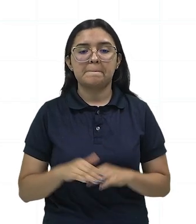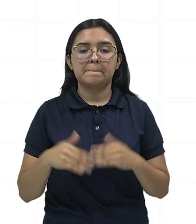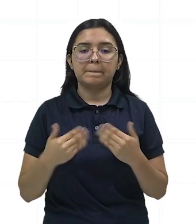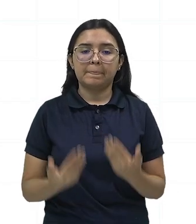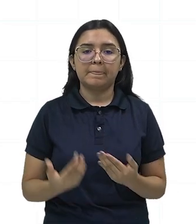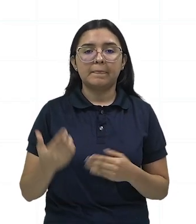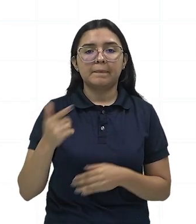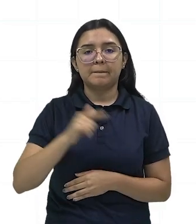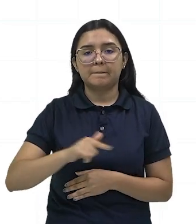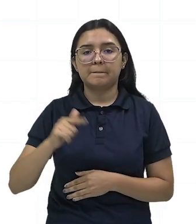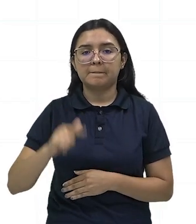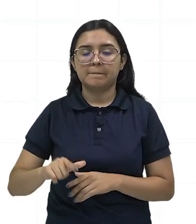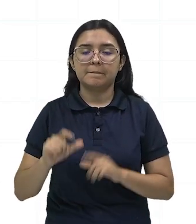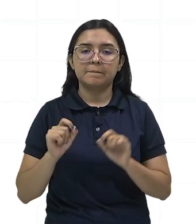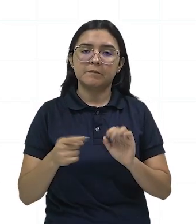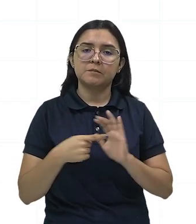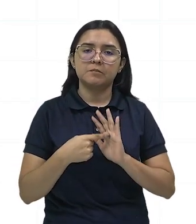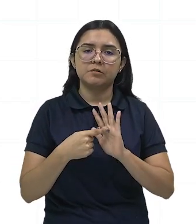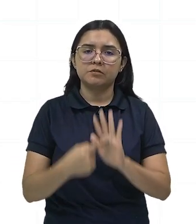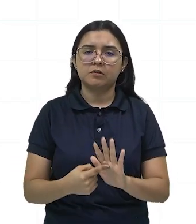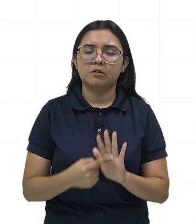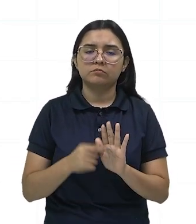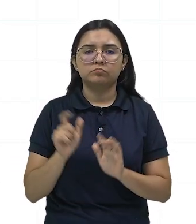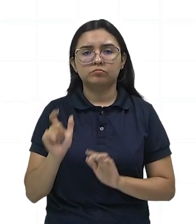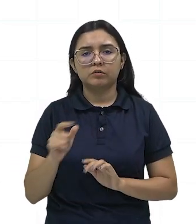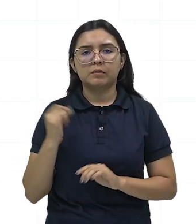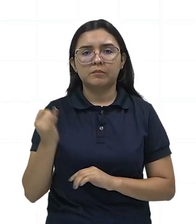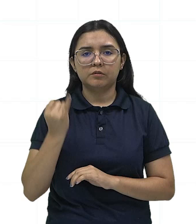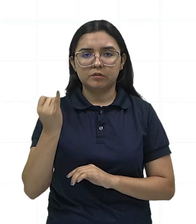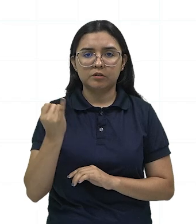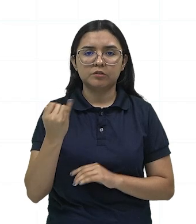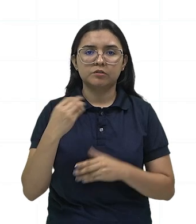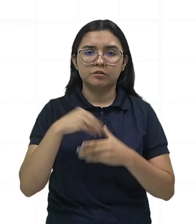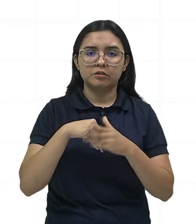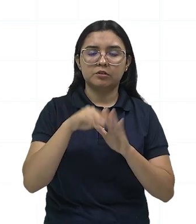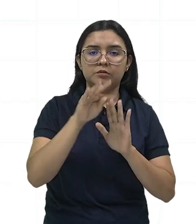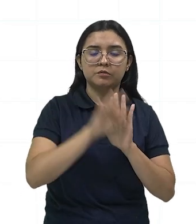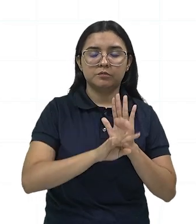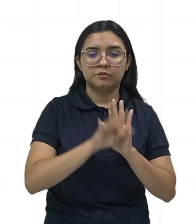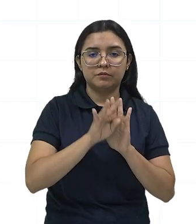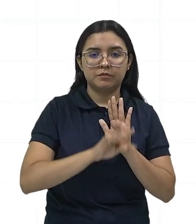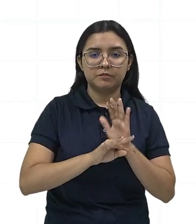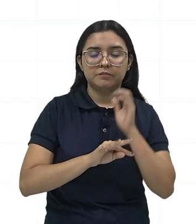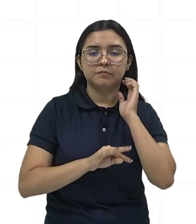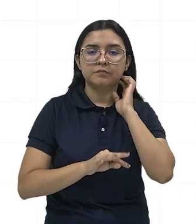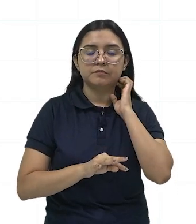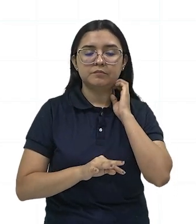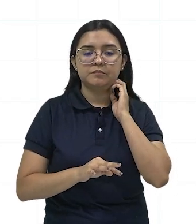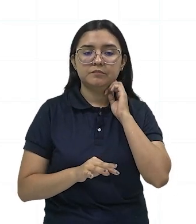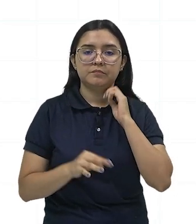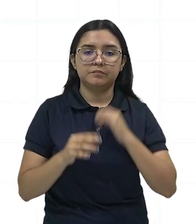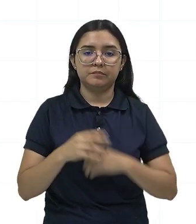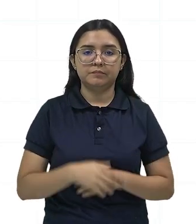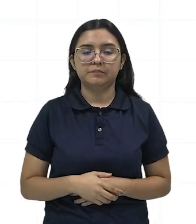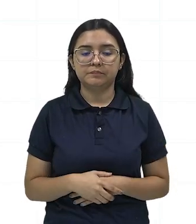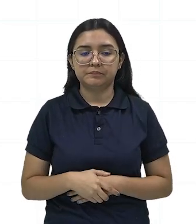repetição, às vezes, é muito utilizada para você enfatizar um termo que você acha que é o termo mais importante daquilo que está sendo